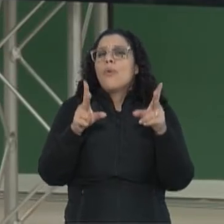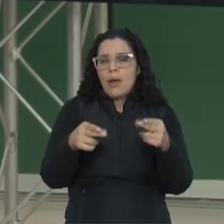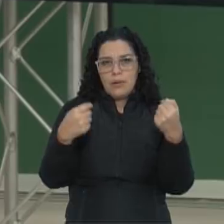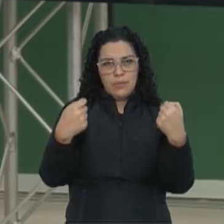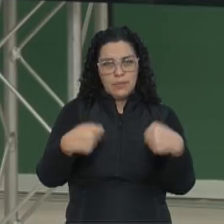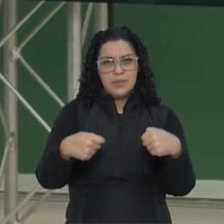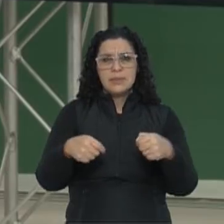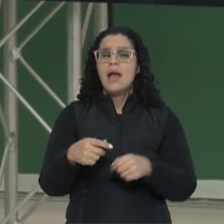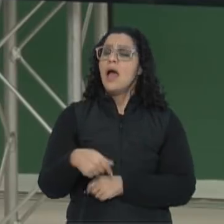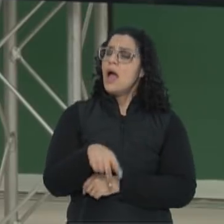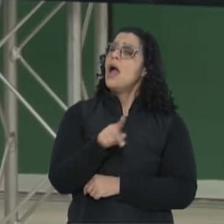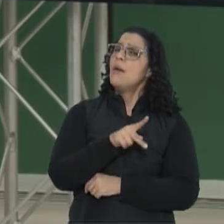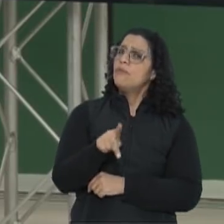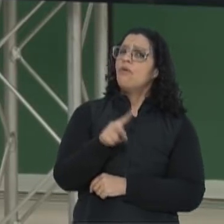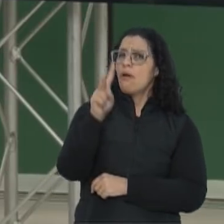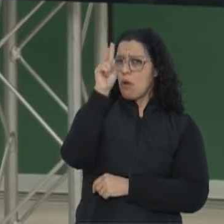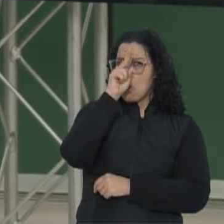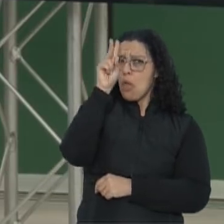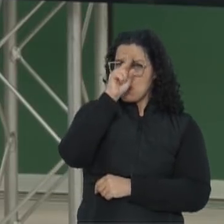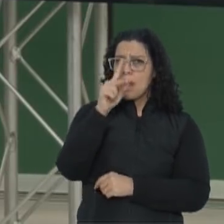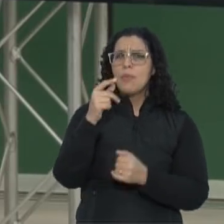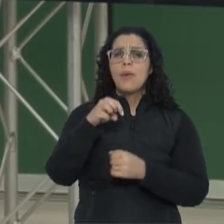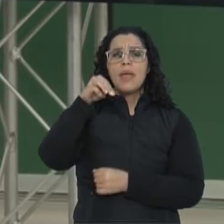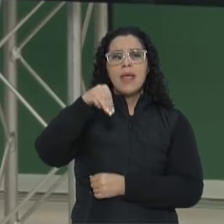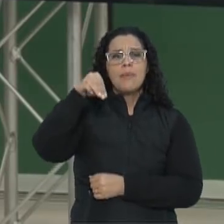igual. Ah, professora, eu lembro disso, é o